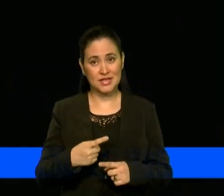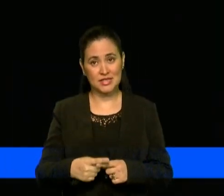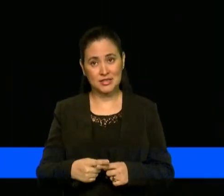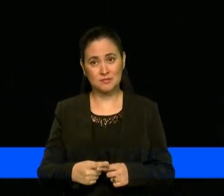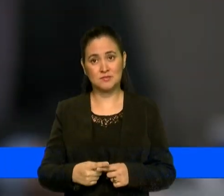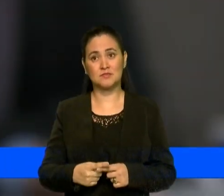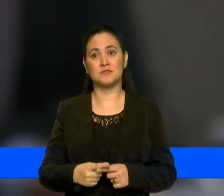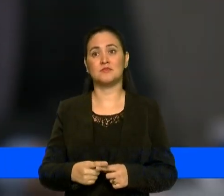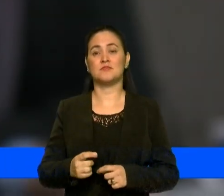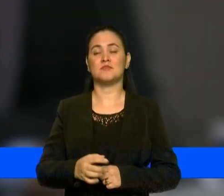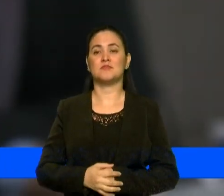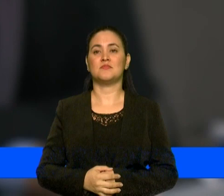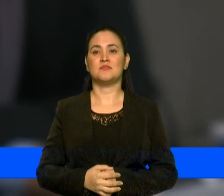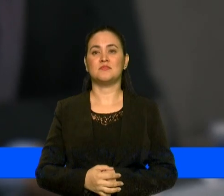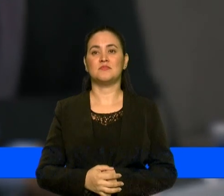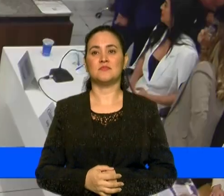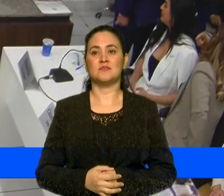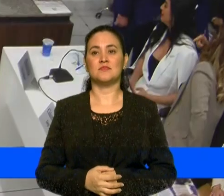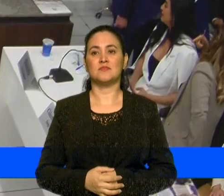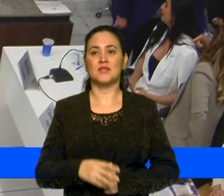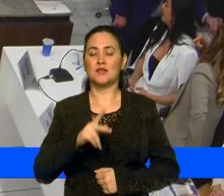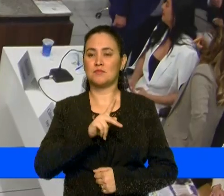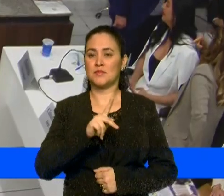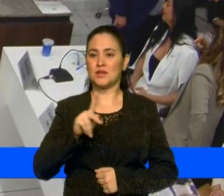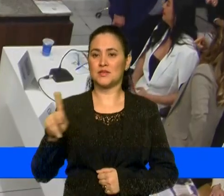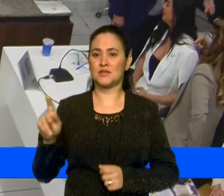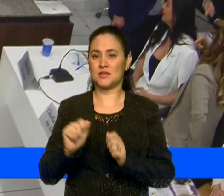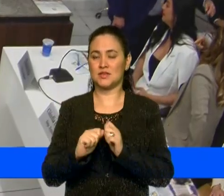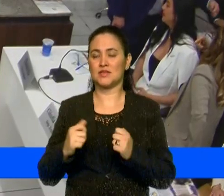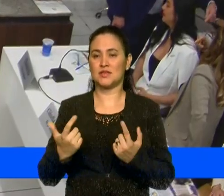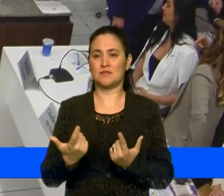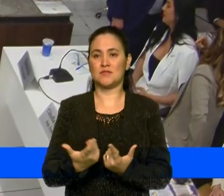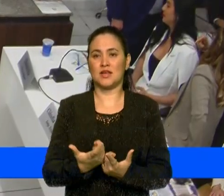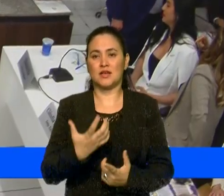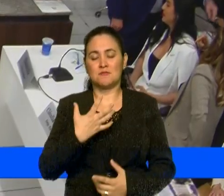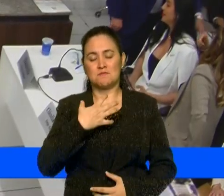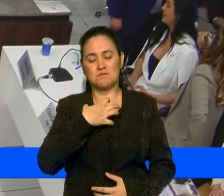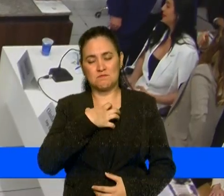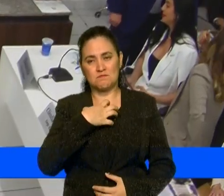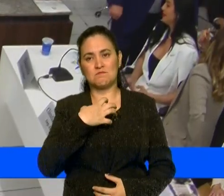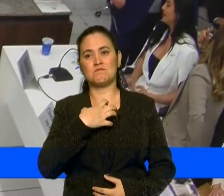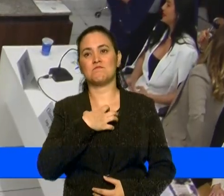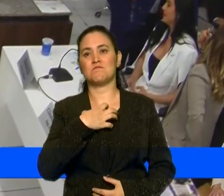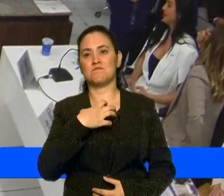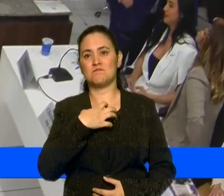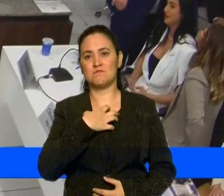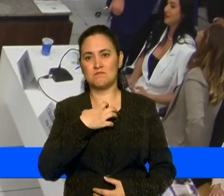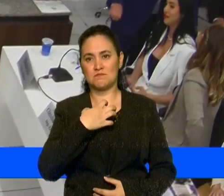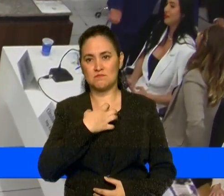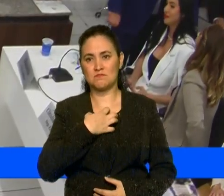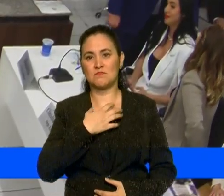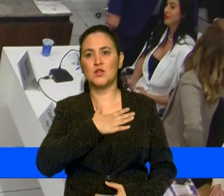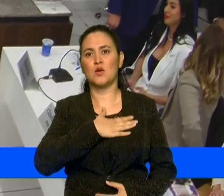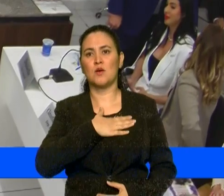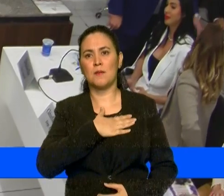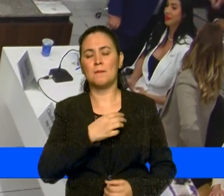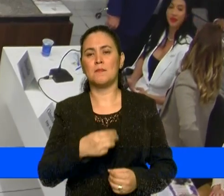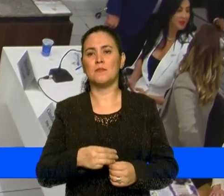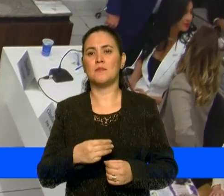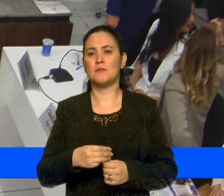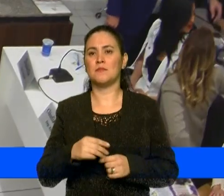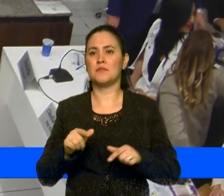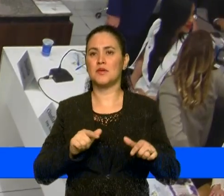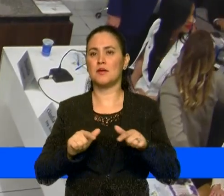ALEMA uma presidente que tem sensibilidade, que tem espírito municipalista e, com essa ação